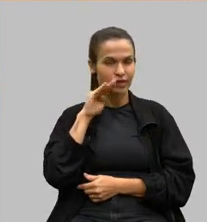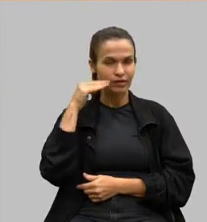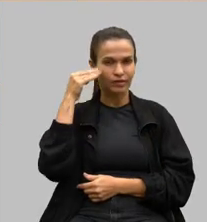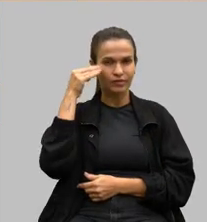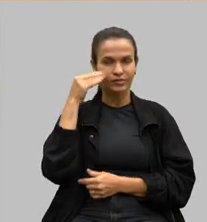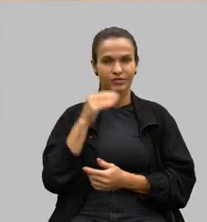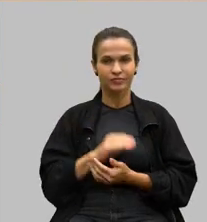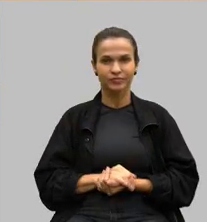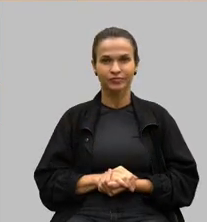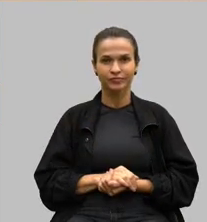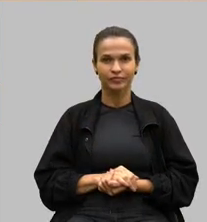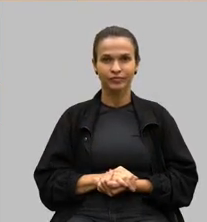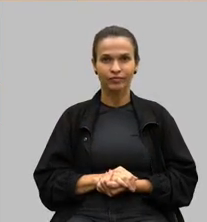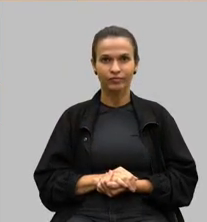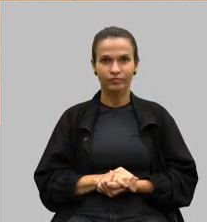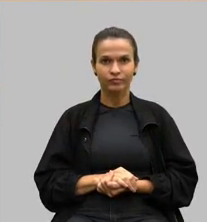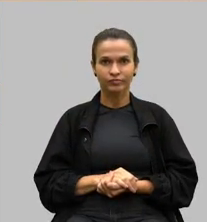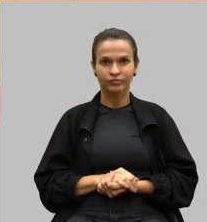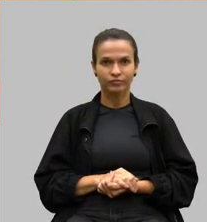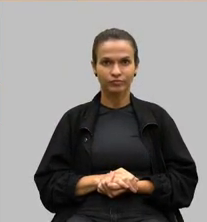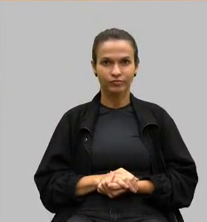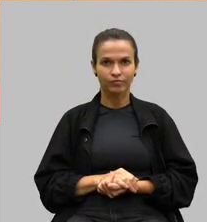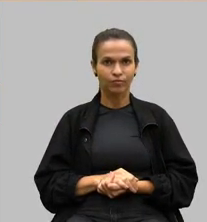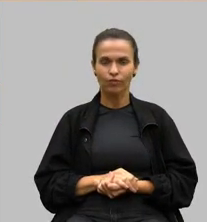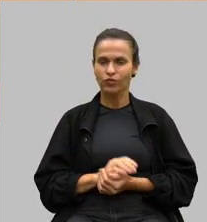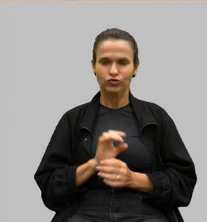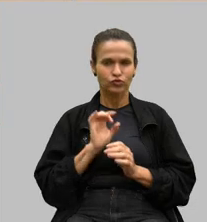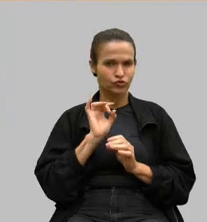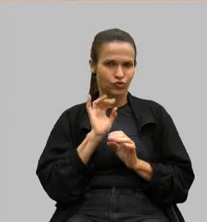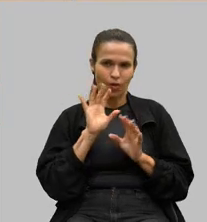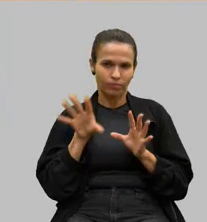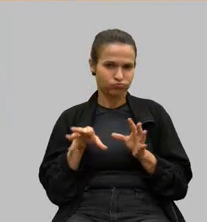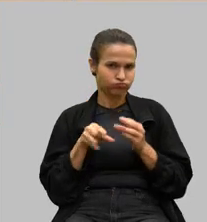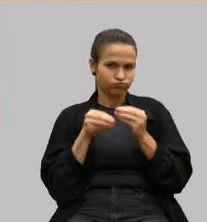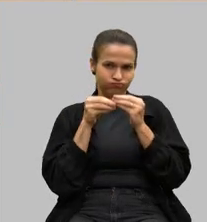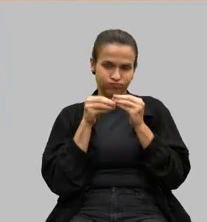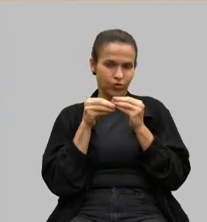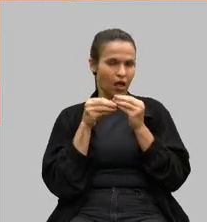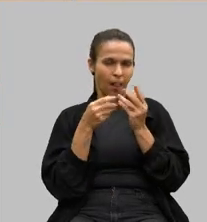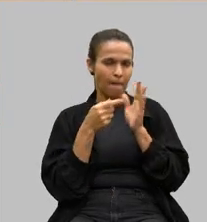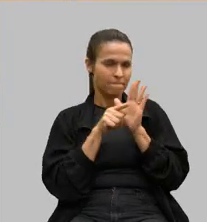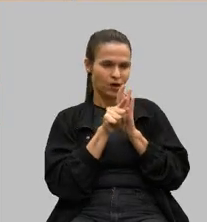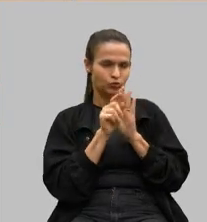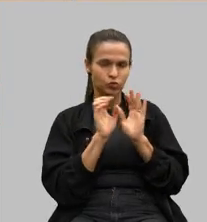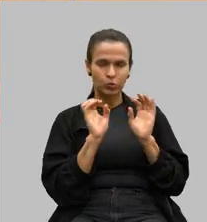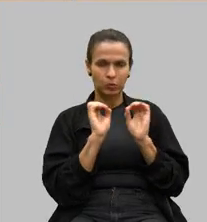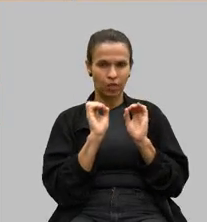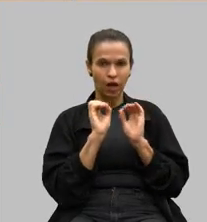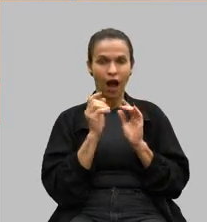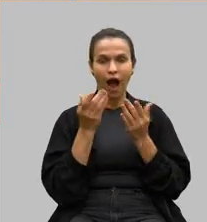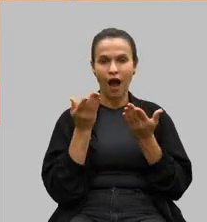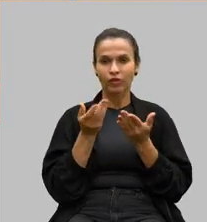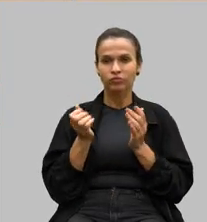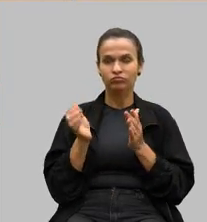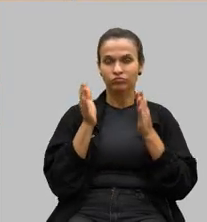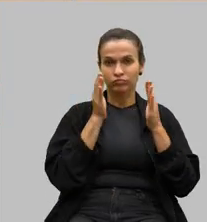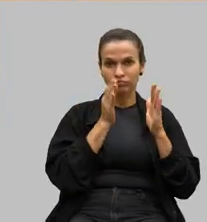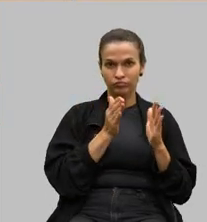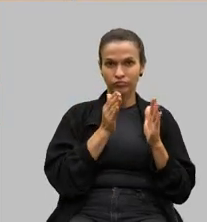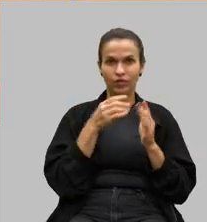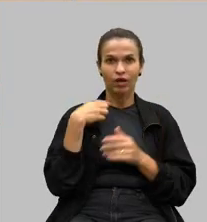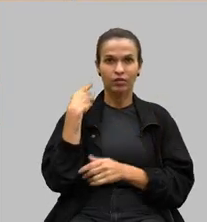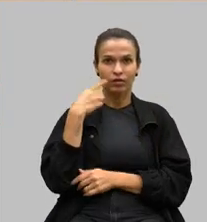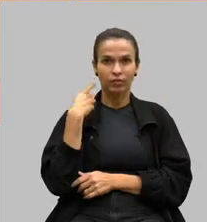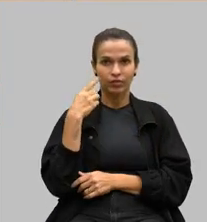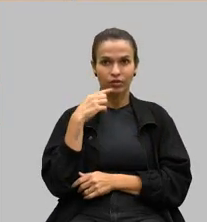pergunta lees então ela fez só algumas colocações aqui então ela não perguntou nada a gente vai passar a palavra então ao Deputado